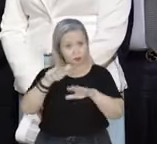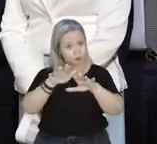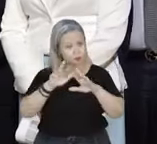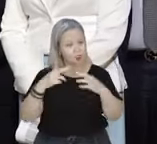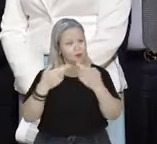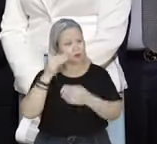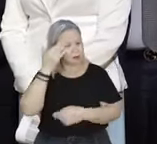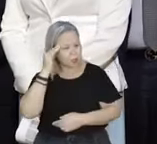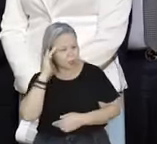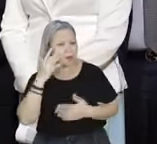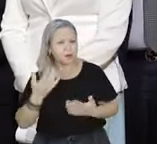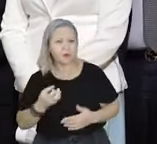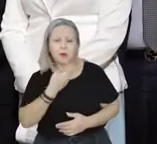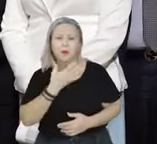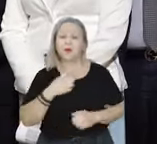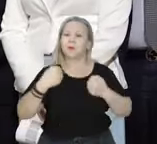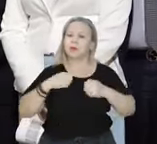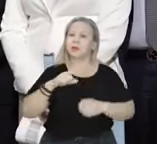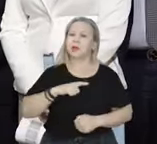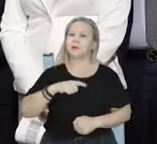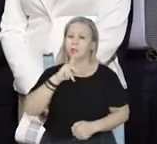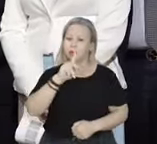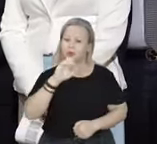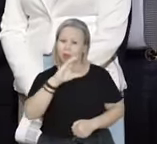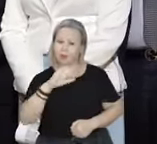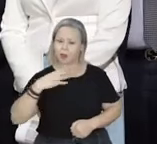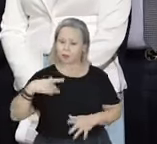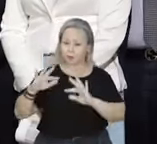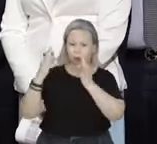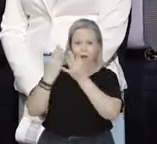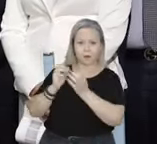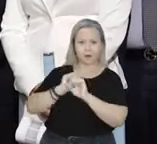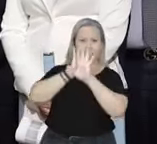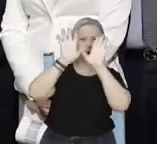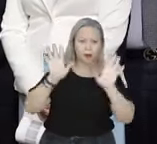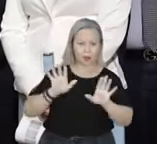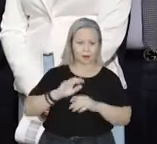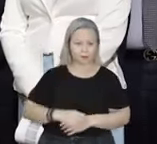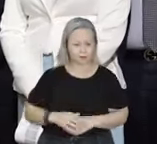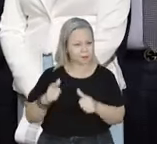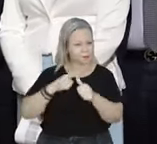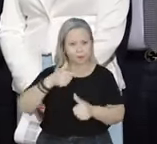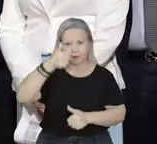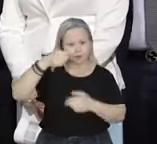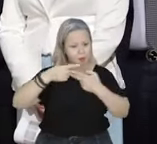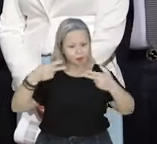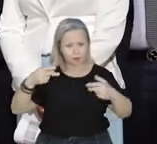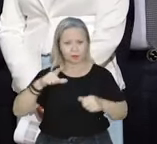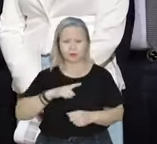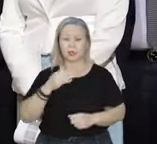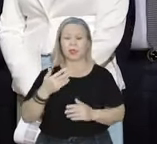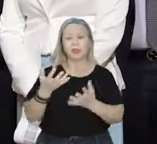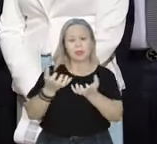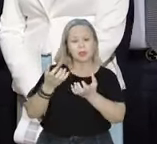nós precisamos ter a PEC do Bolsa Família, para ficar claro, não é PEC de transição, é a PEC do Bolsa Família. Nós queremos que esse programa